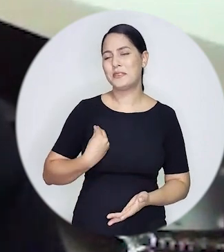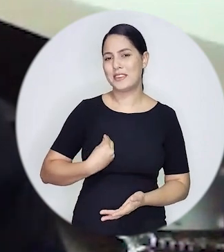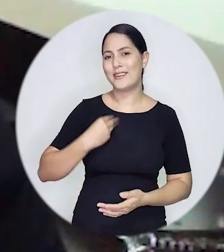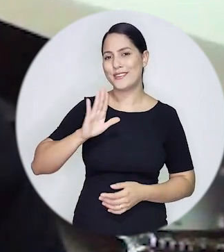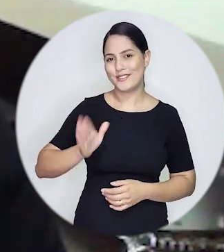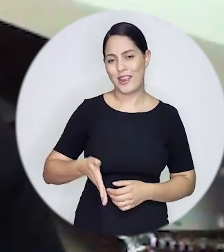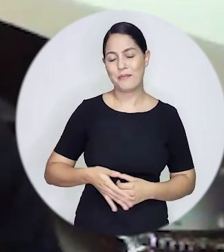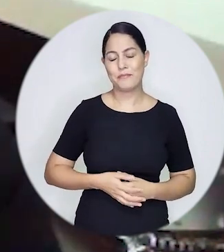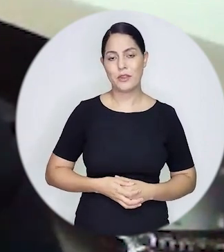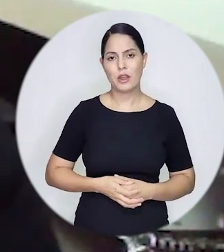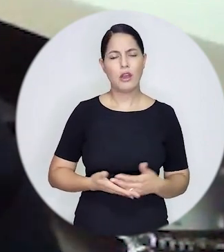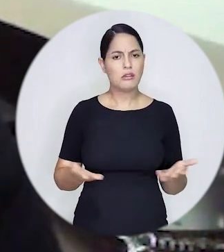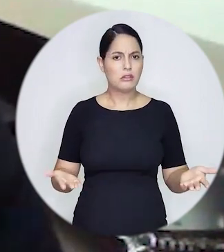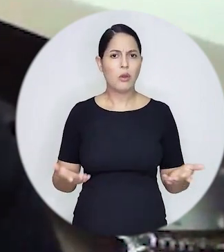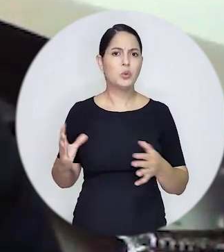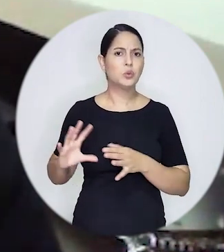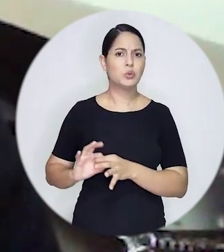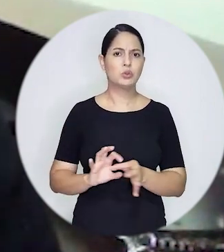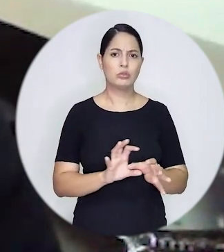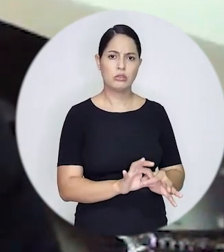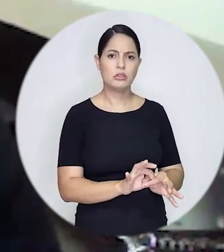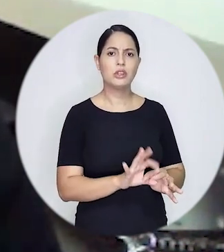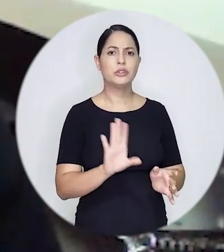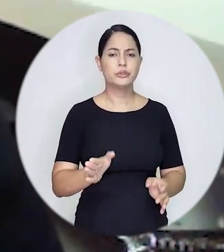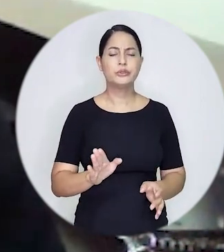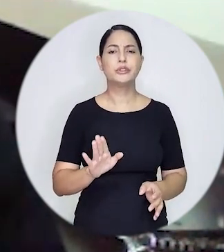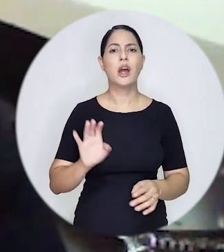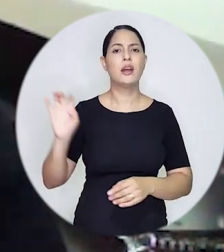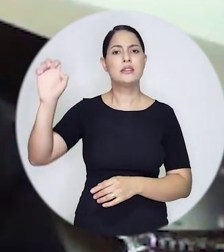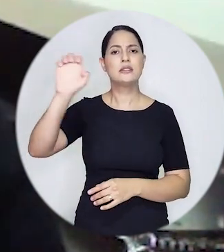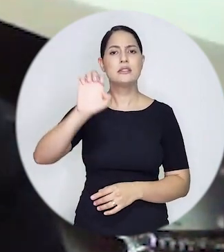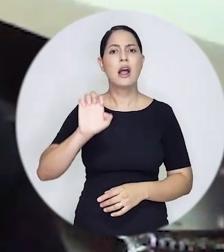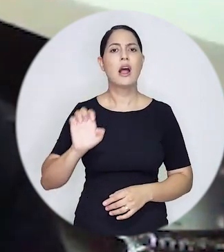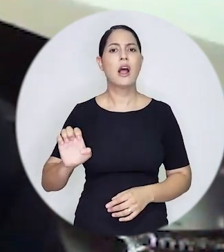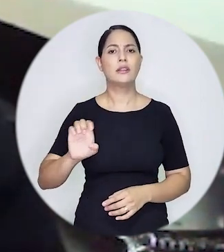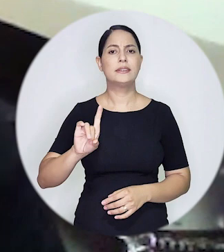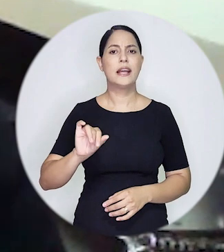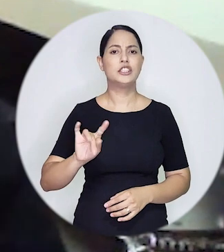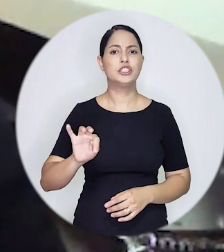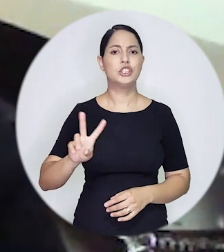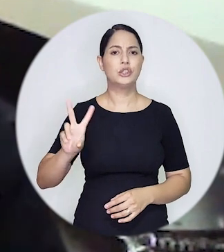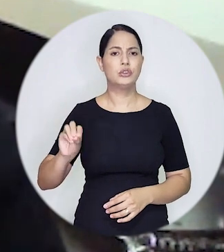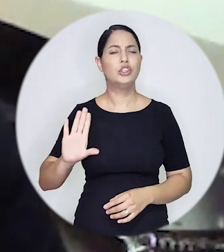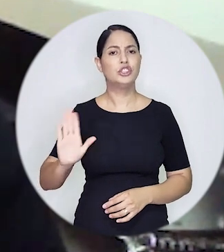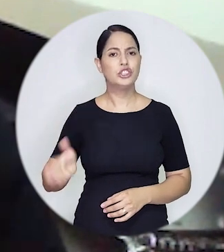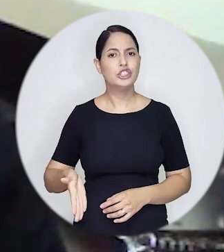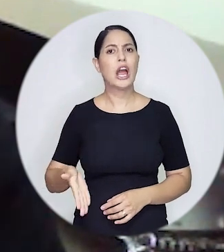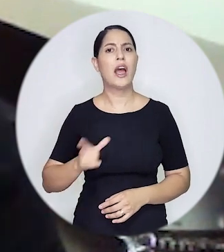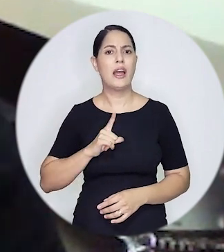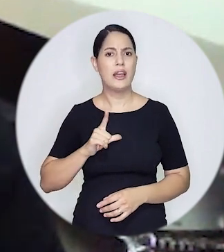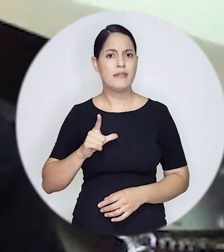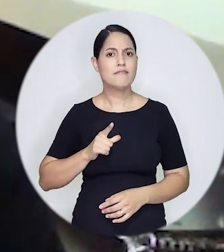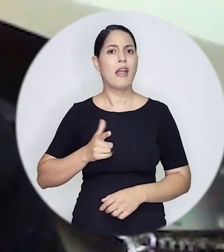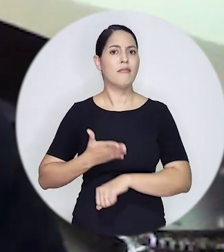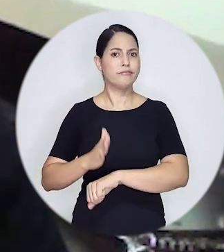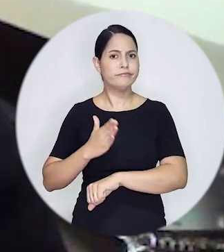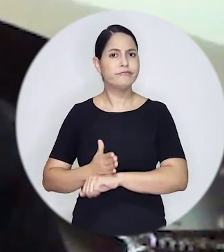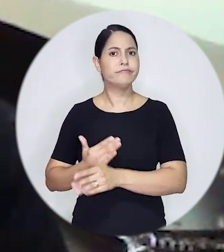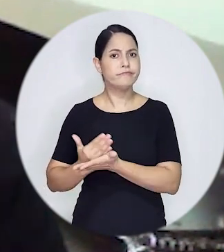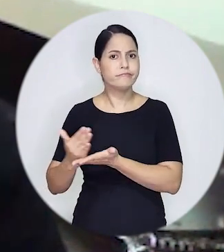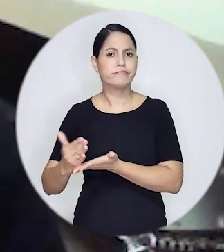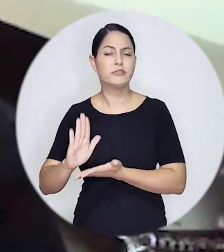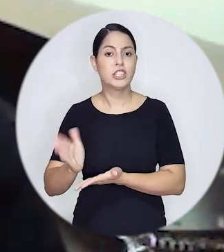dos Advogados do Brasil, como eu disse, um modelo já testado em alguns estados e com muito sucesso. A partir de